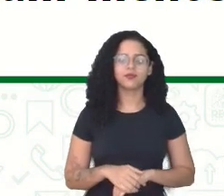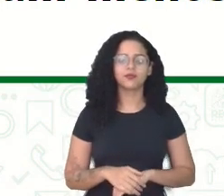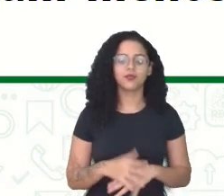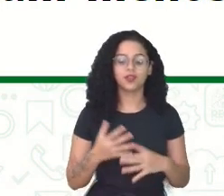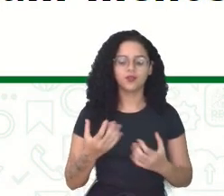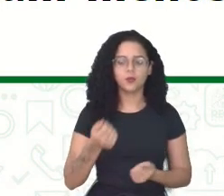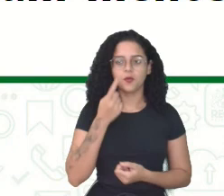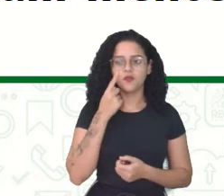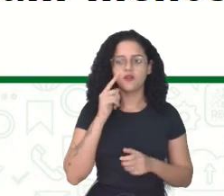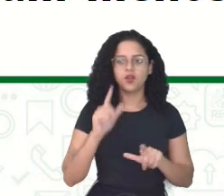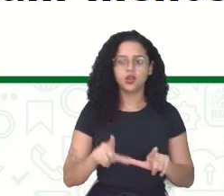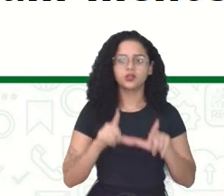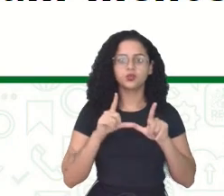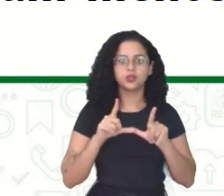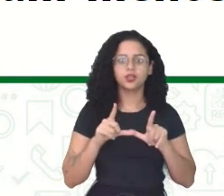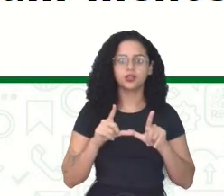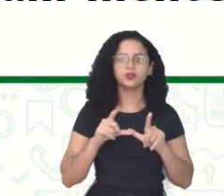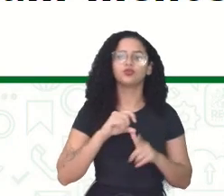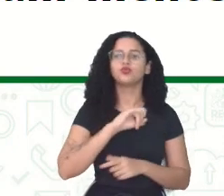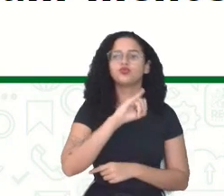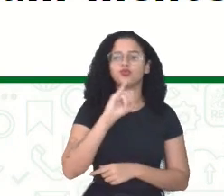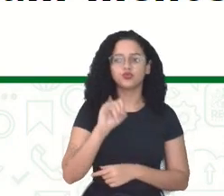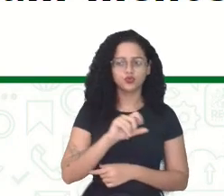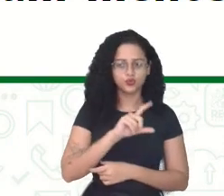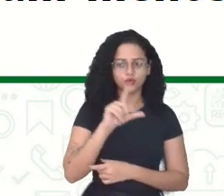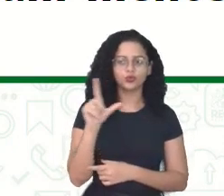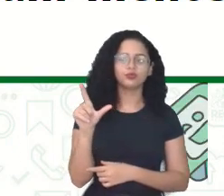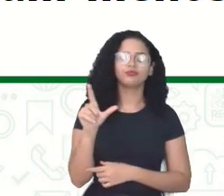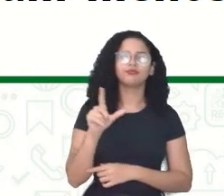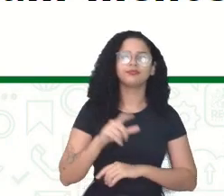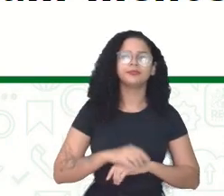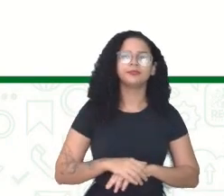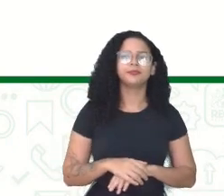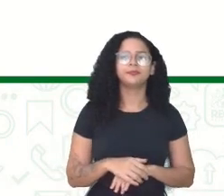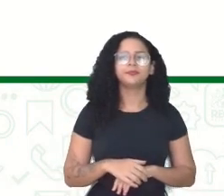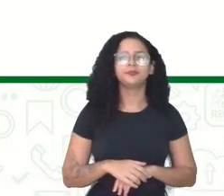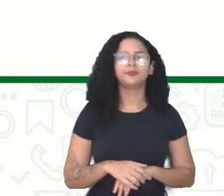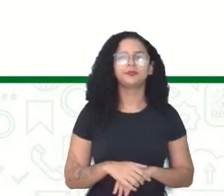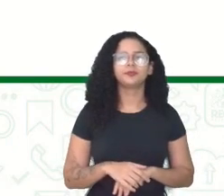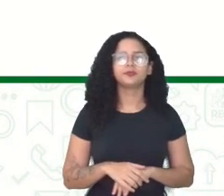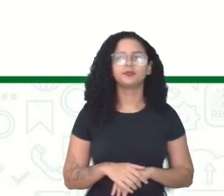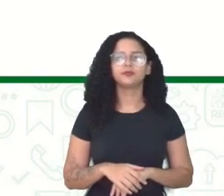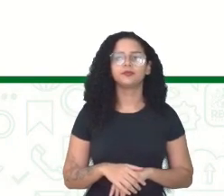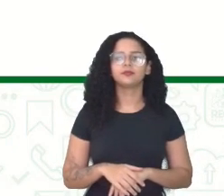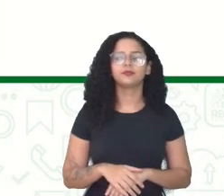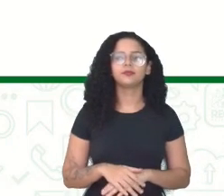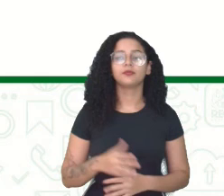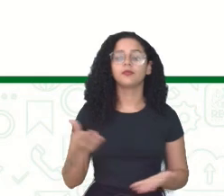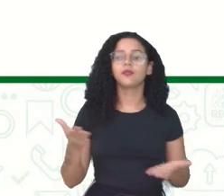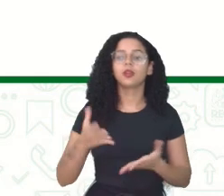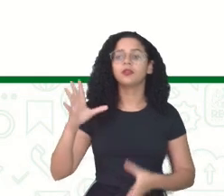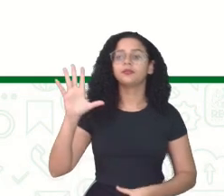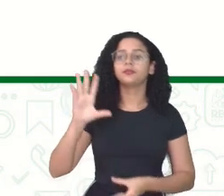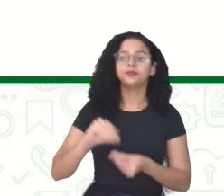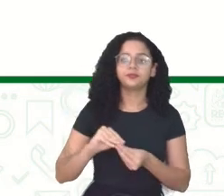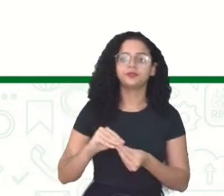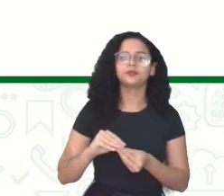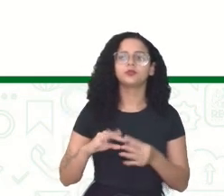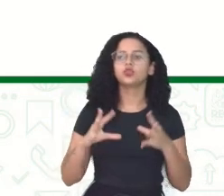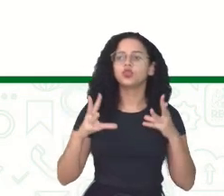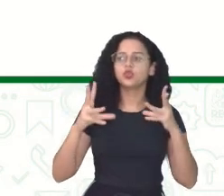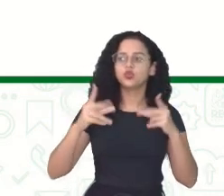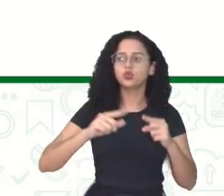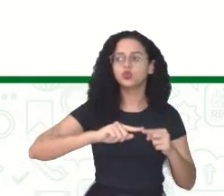ao resultado. Julho, ok? E aí, recordando todos